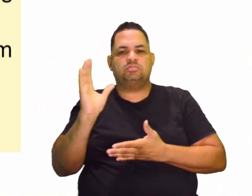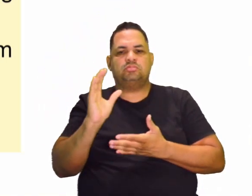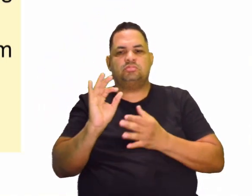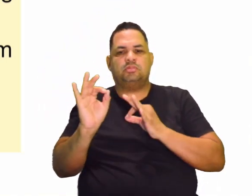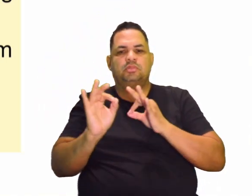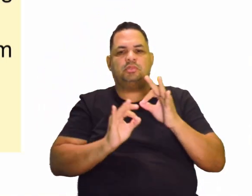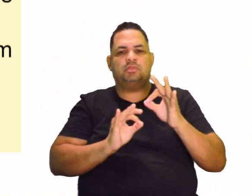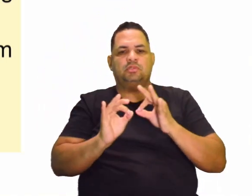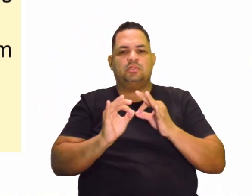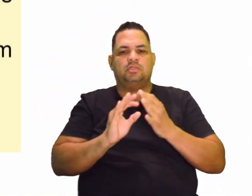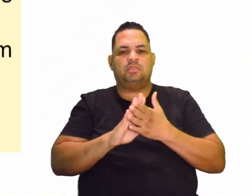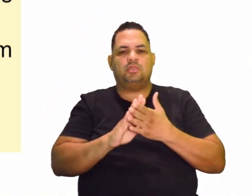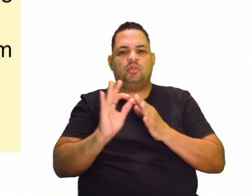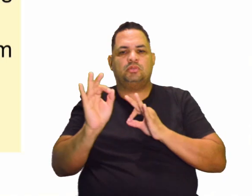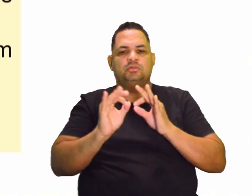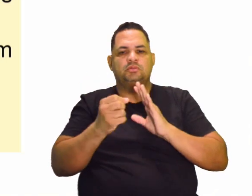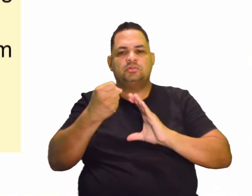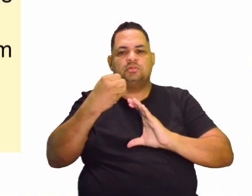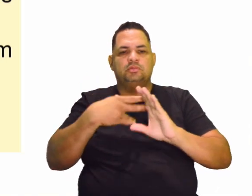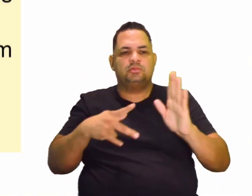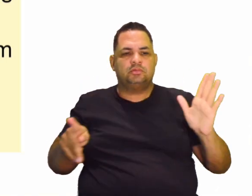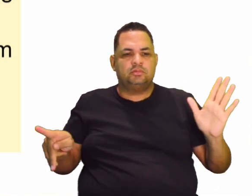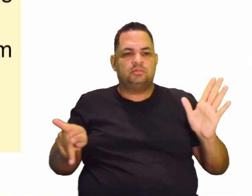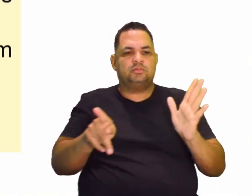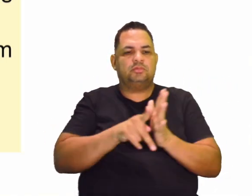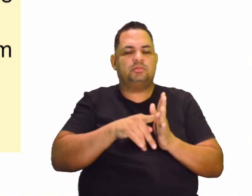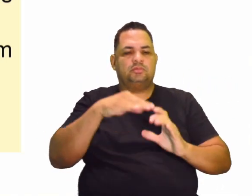em pintura, porque nós